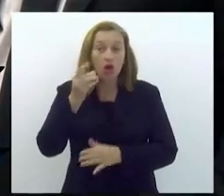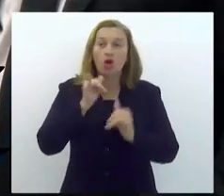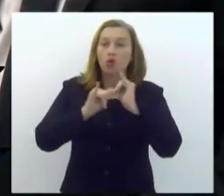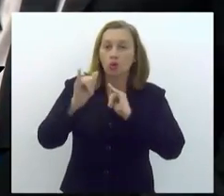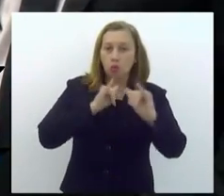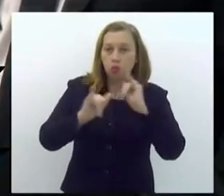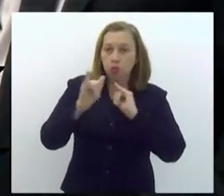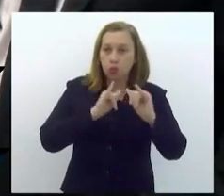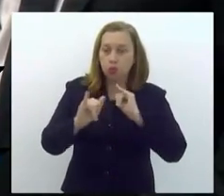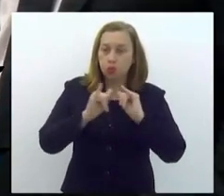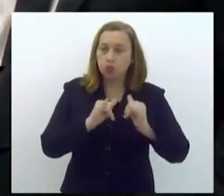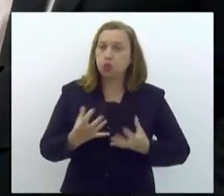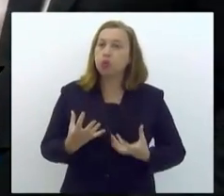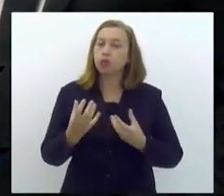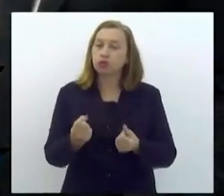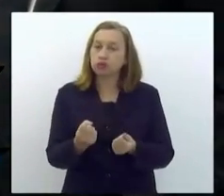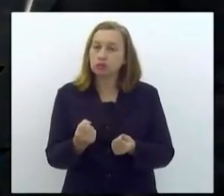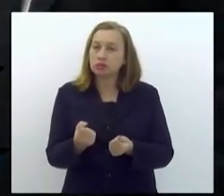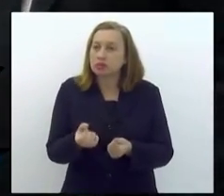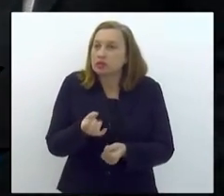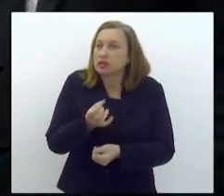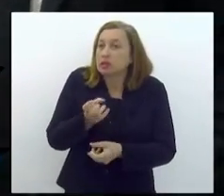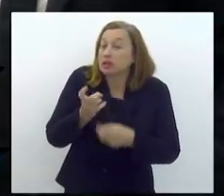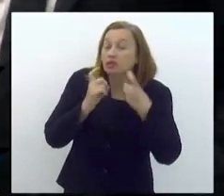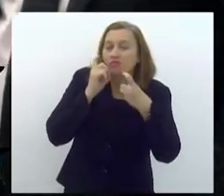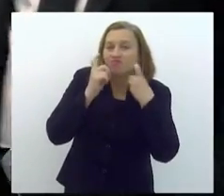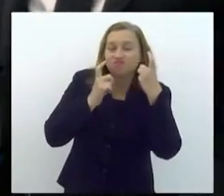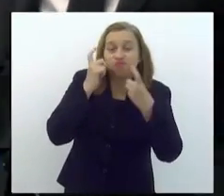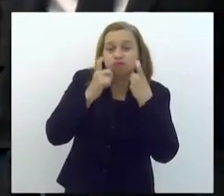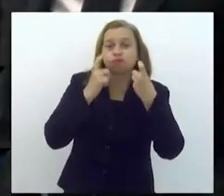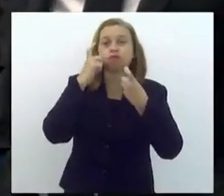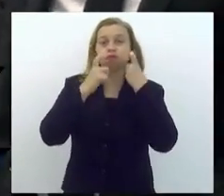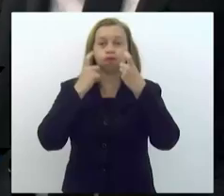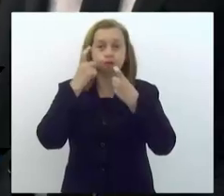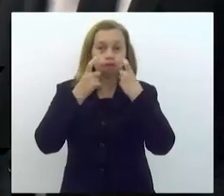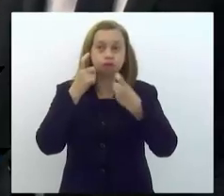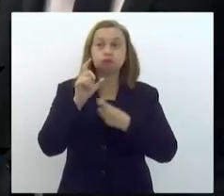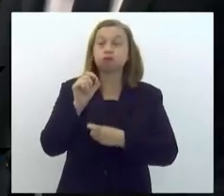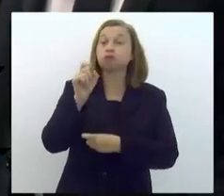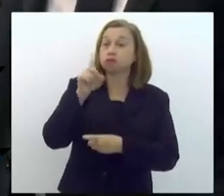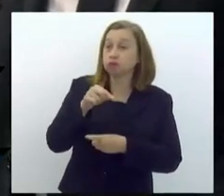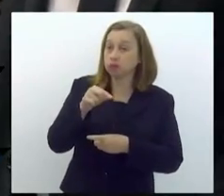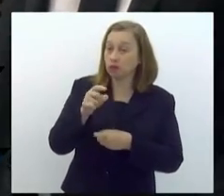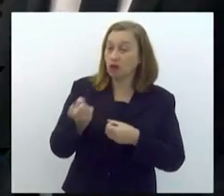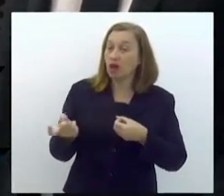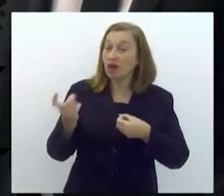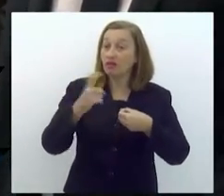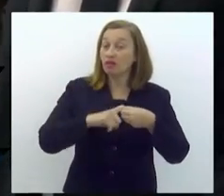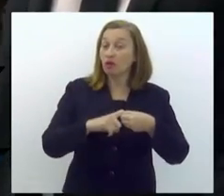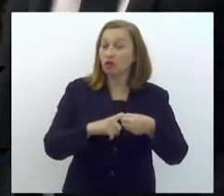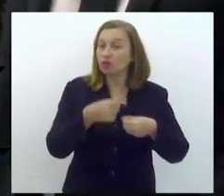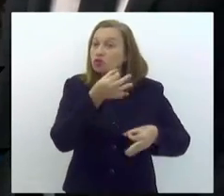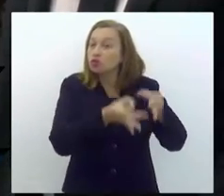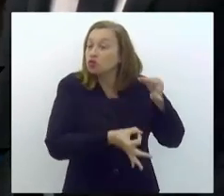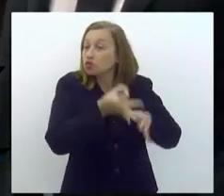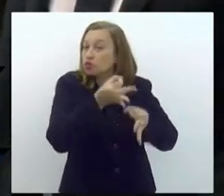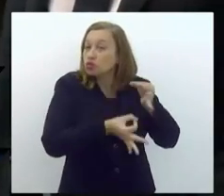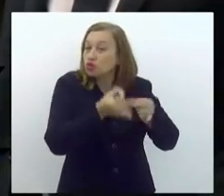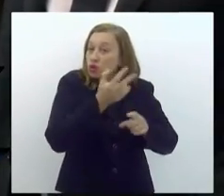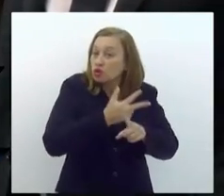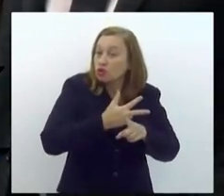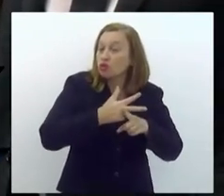notícia que recebemos que muito nos causa apreensão que é a retomada de um julgamento de uma vitória